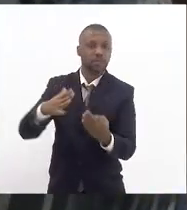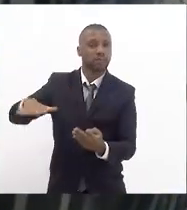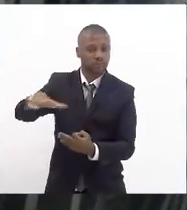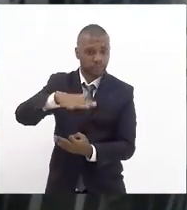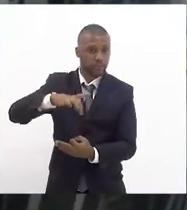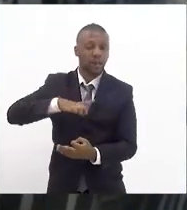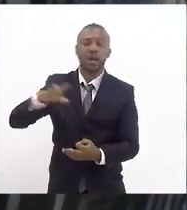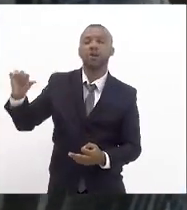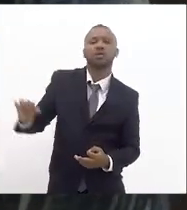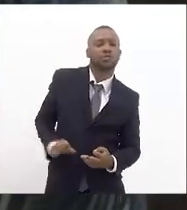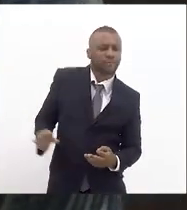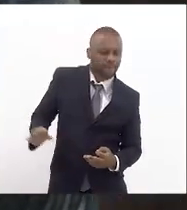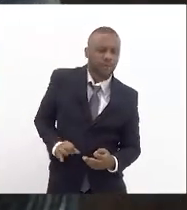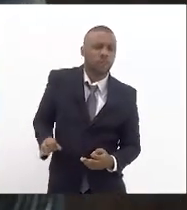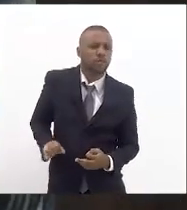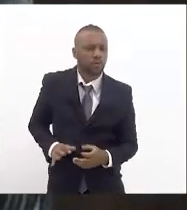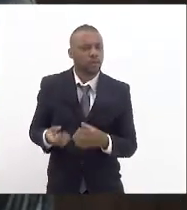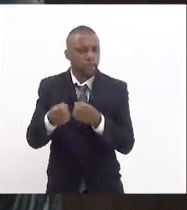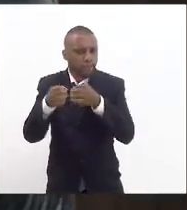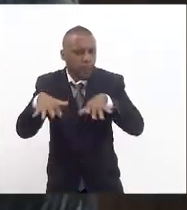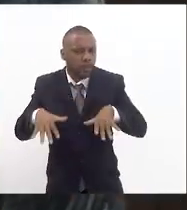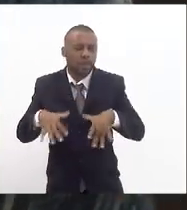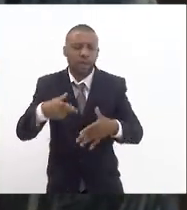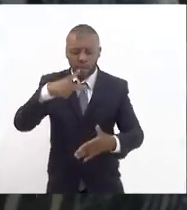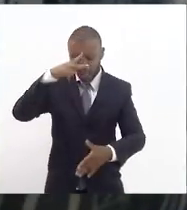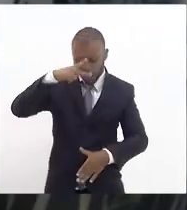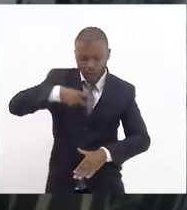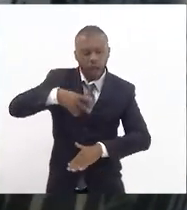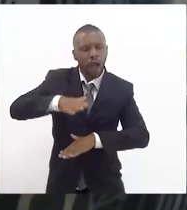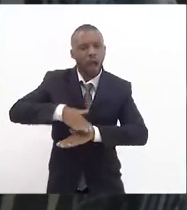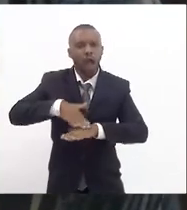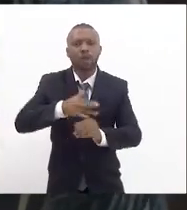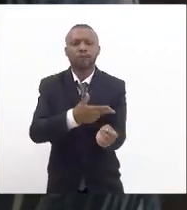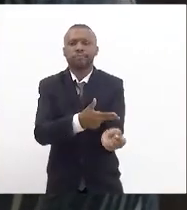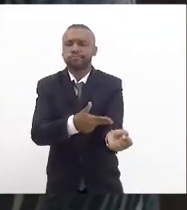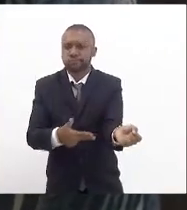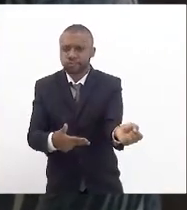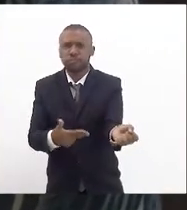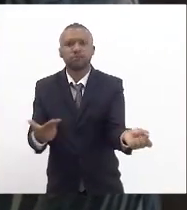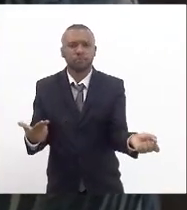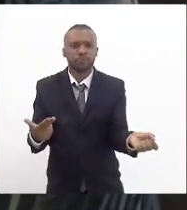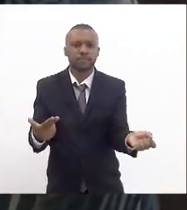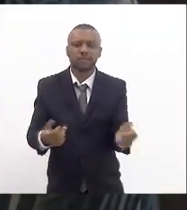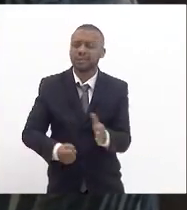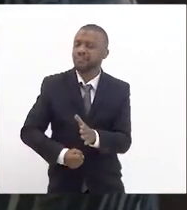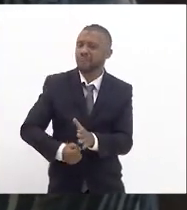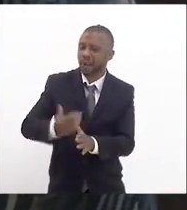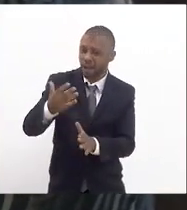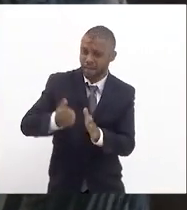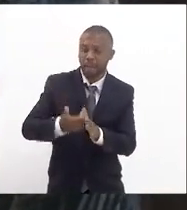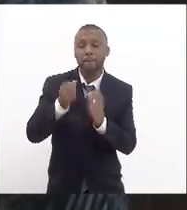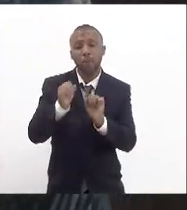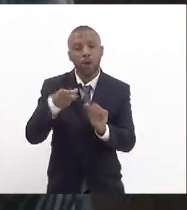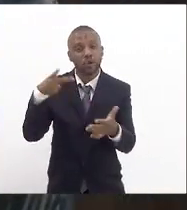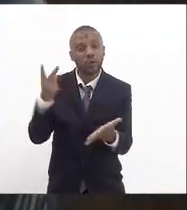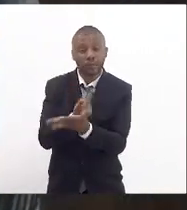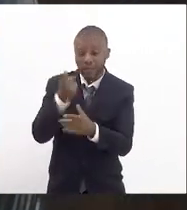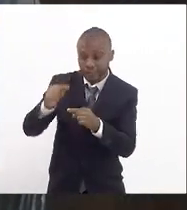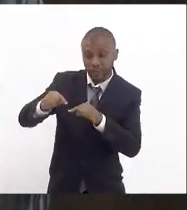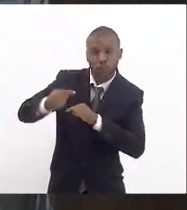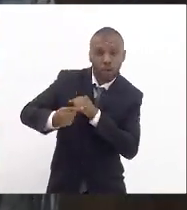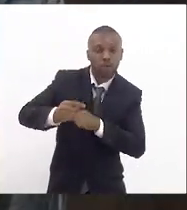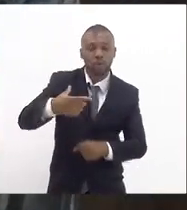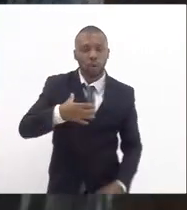com esse dano tão grave, que é a automutilação, que muitas das vezes, na maioria das vezes, leva ao suicídio. Muitos